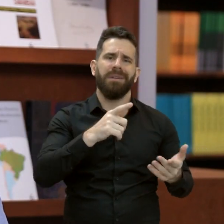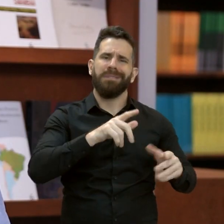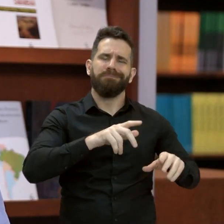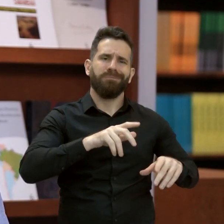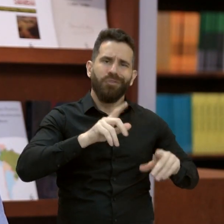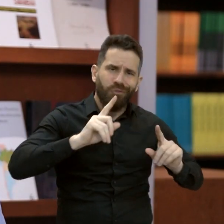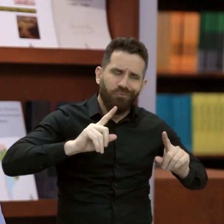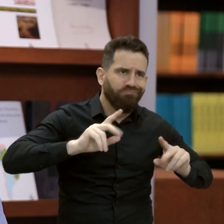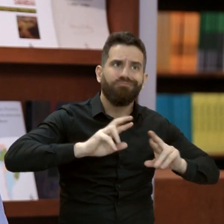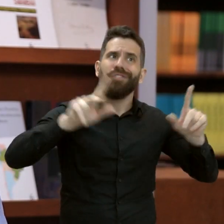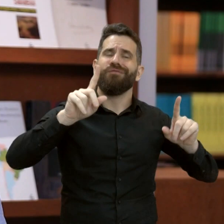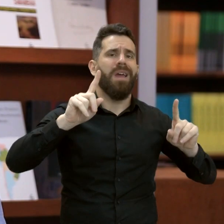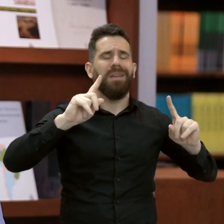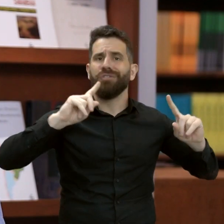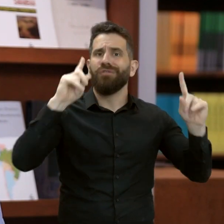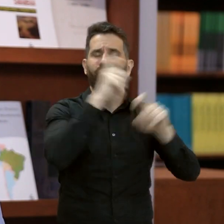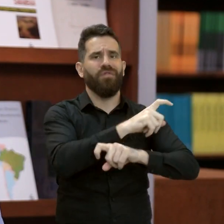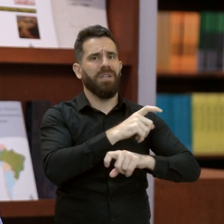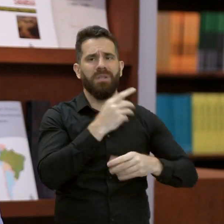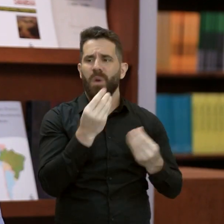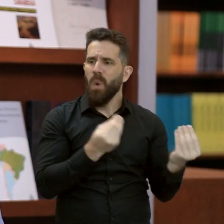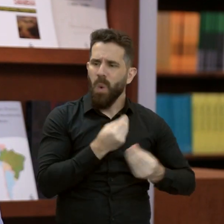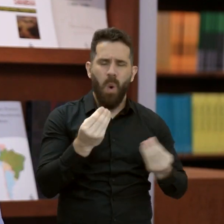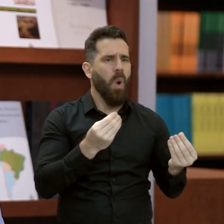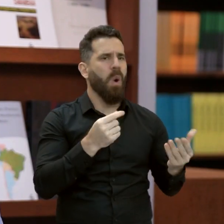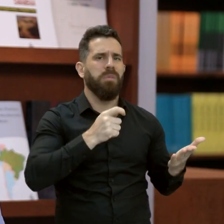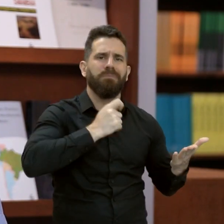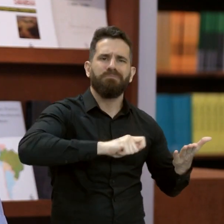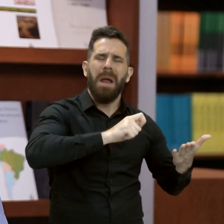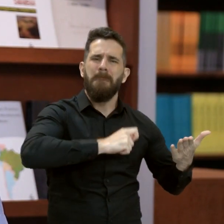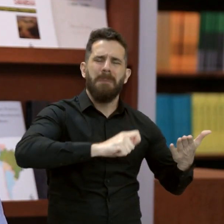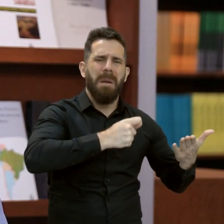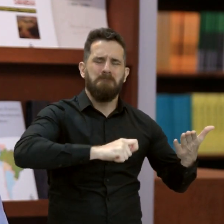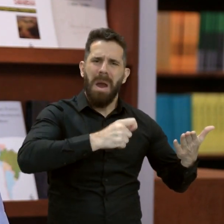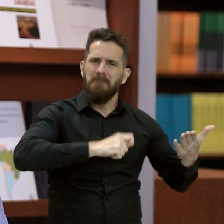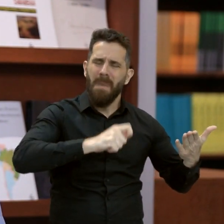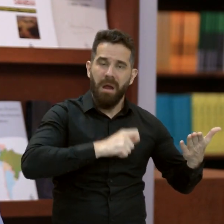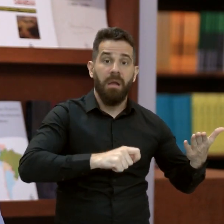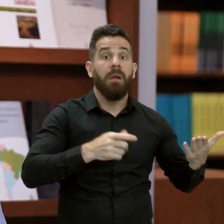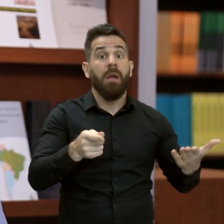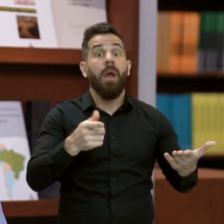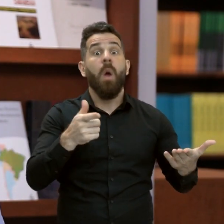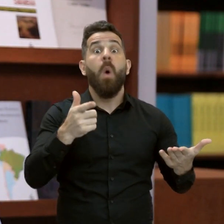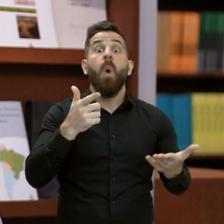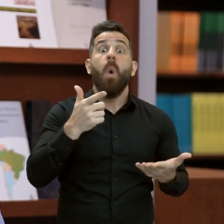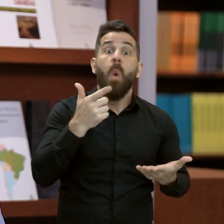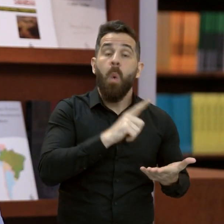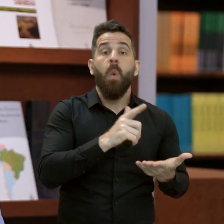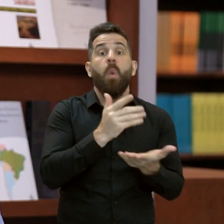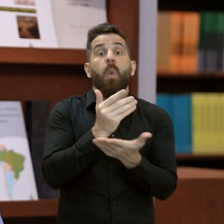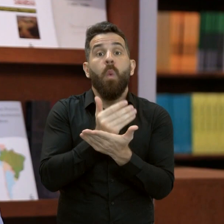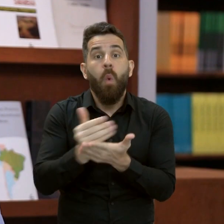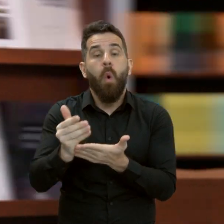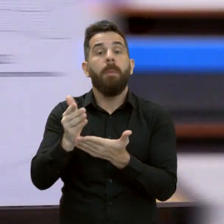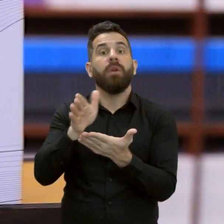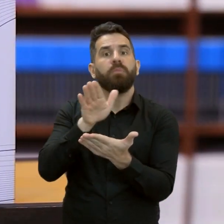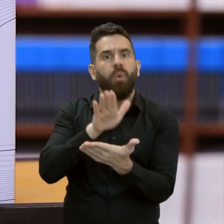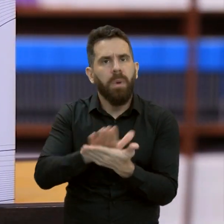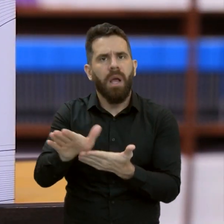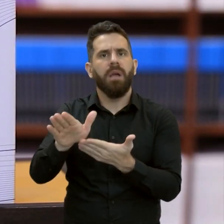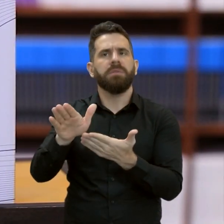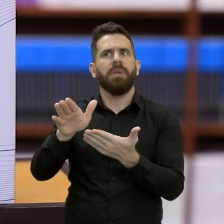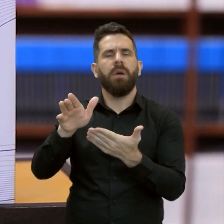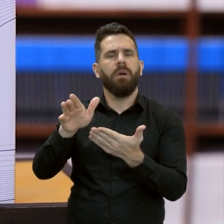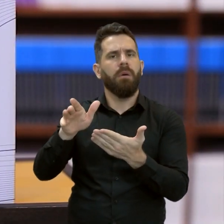manual. Depois que a imprensa foi inventada e passou a facilitar a veiculação do texto escrito,